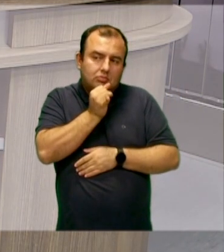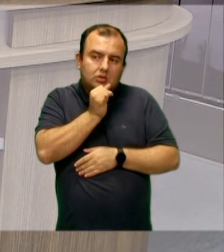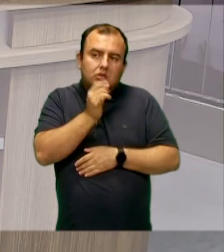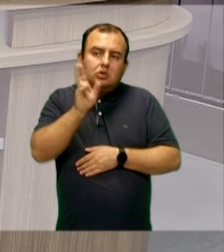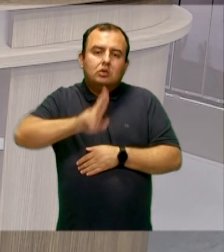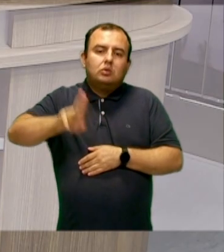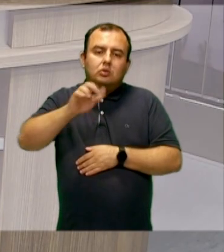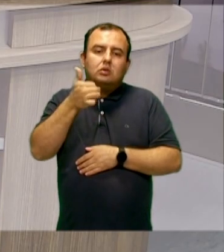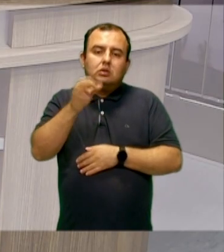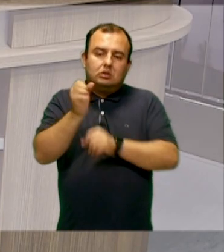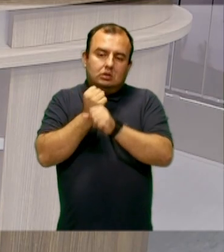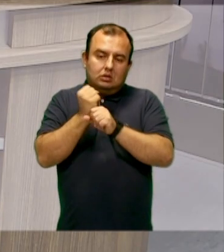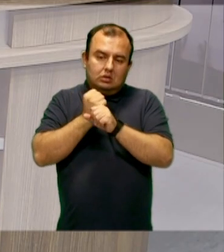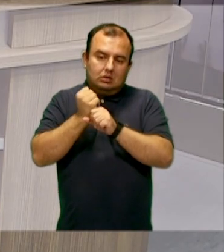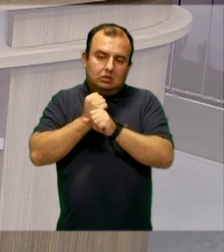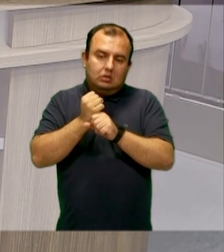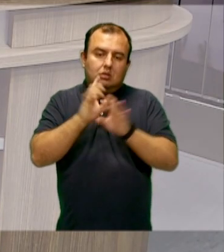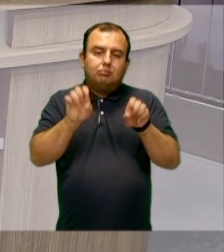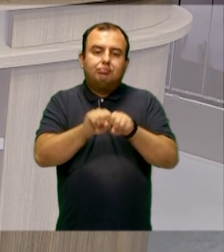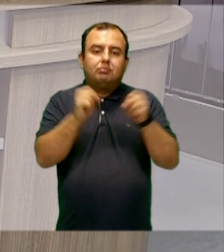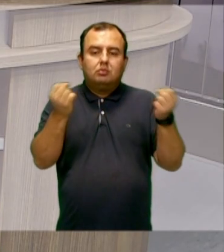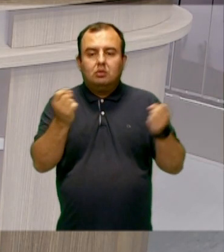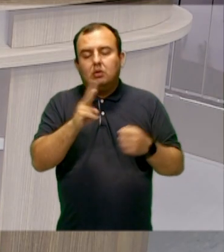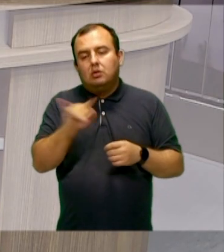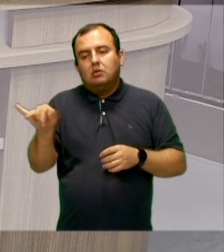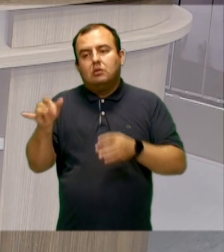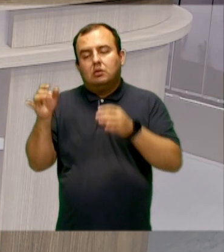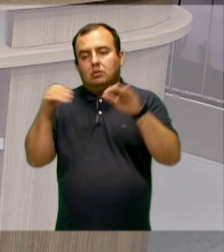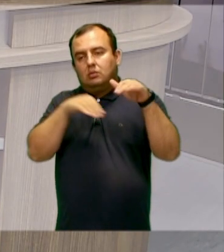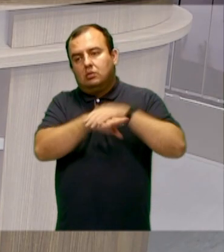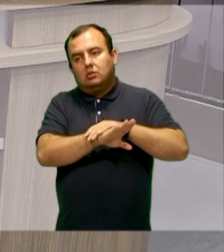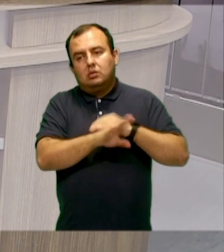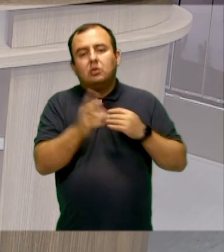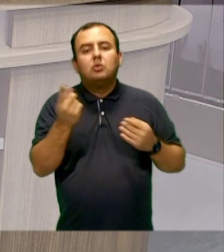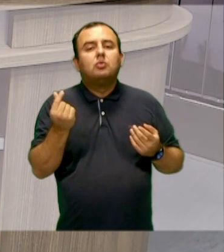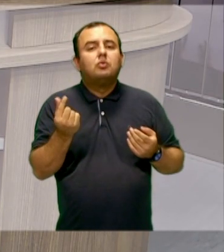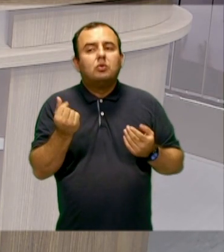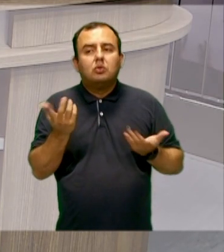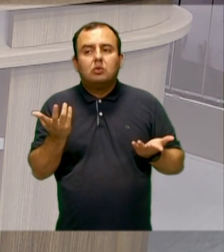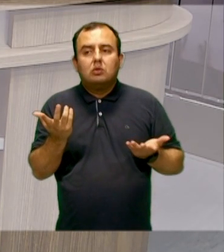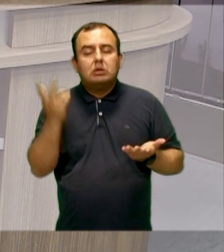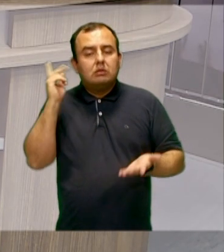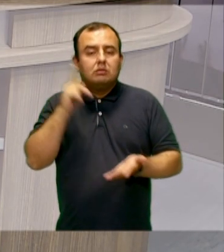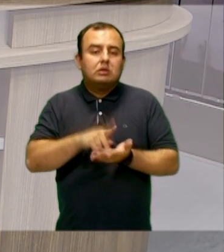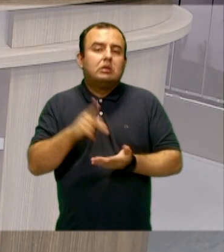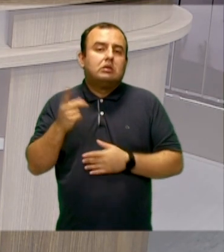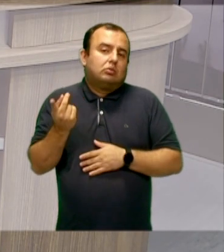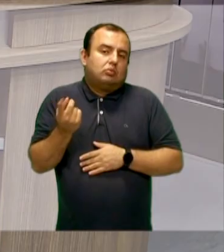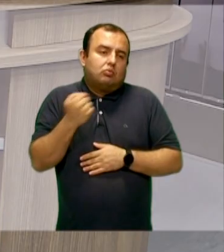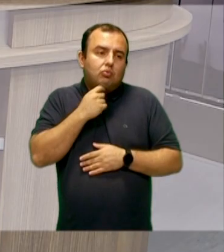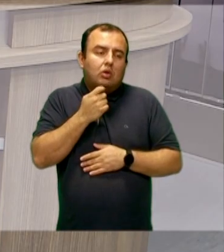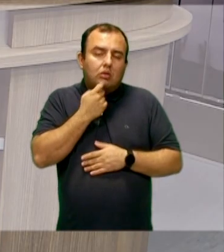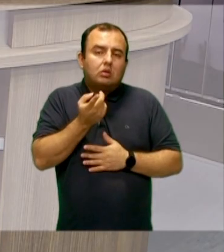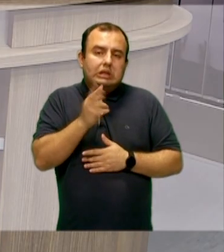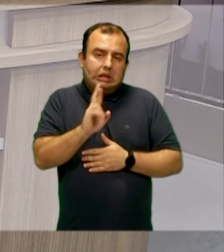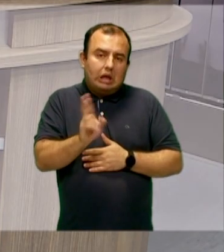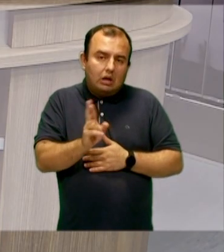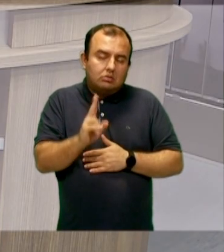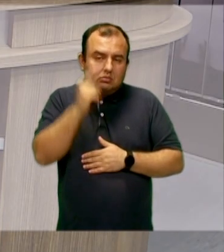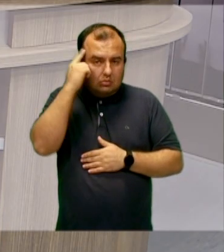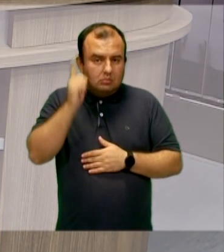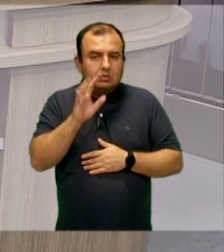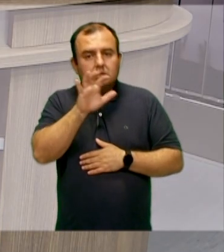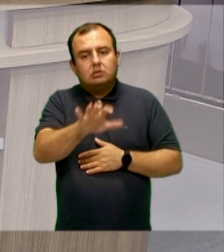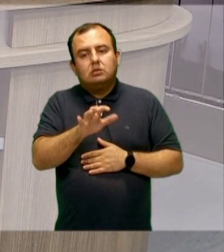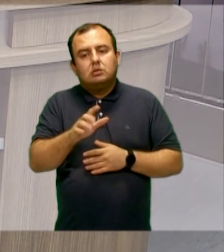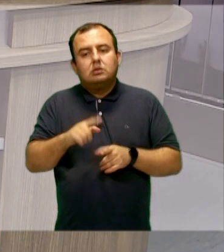se usou por 10 anos, está estragado e vai para um depósito. Não consegue mensurar o valor disso real, né? Então tem muitas coisas nesse sentido.